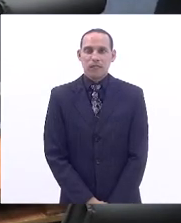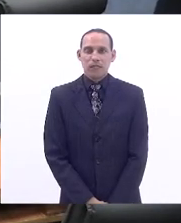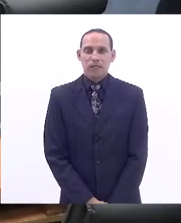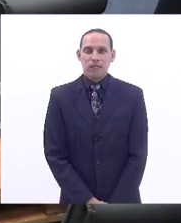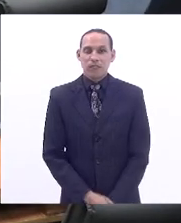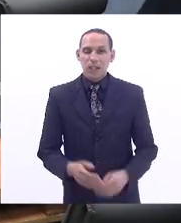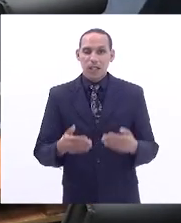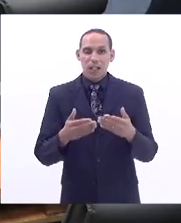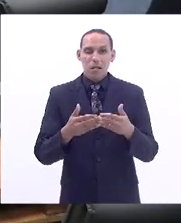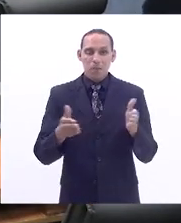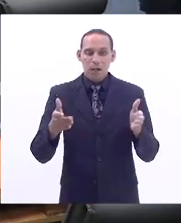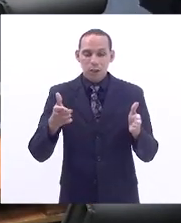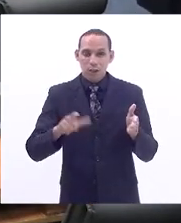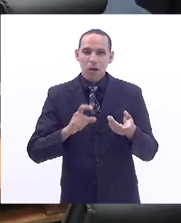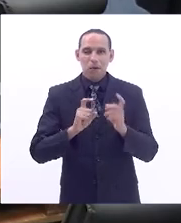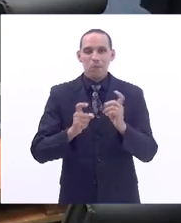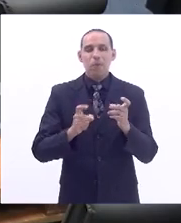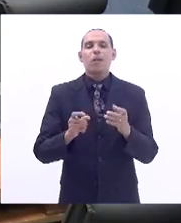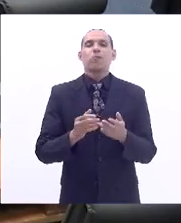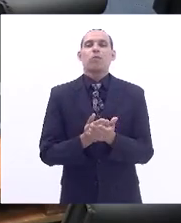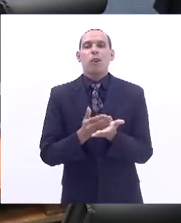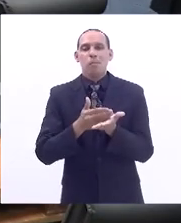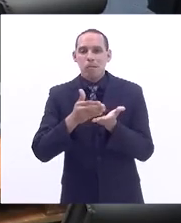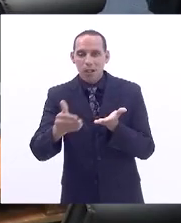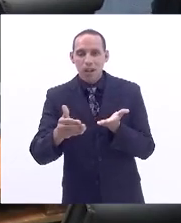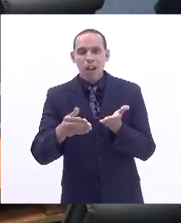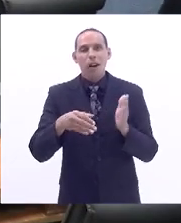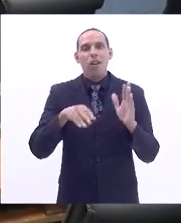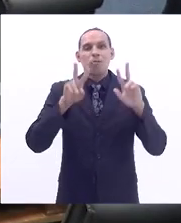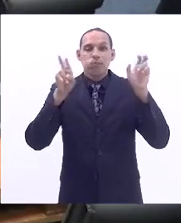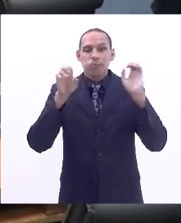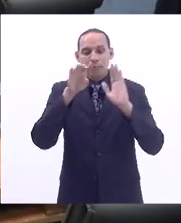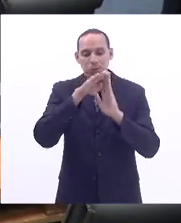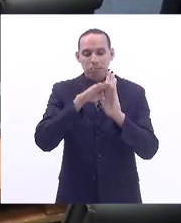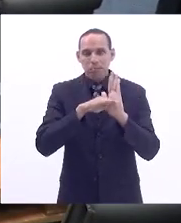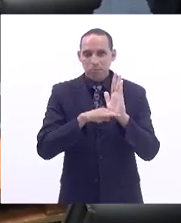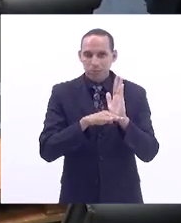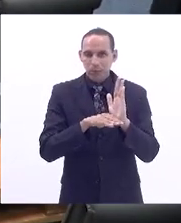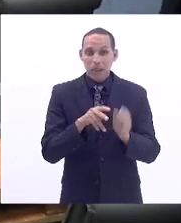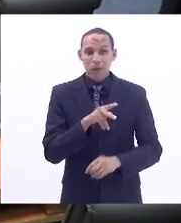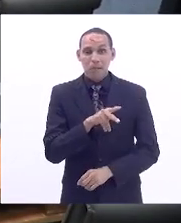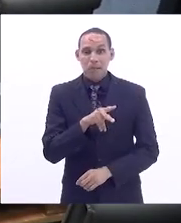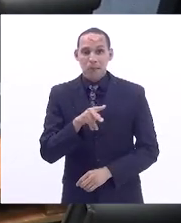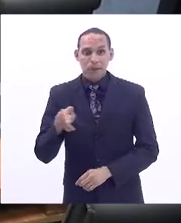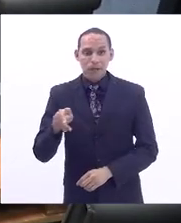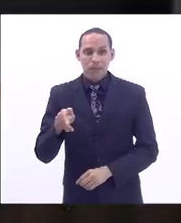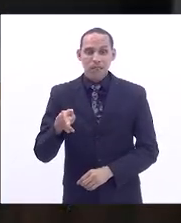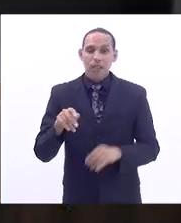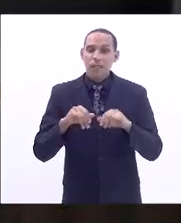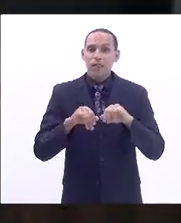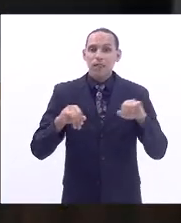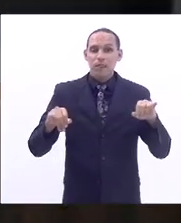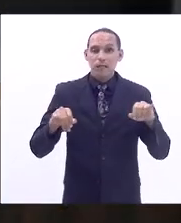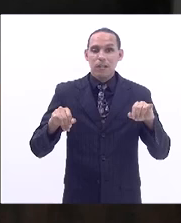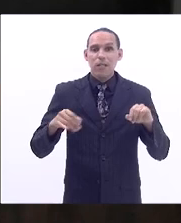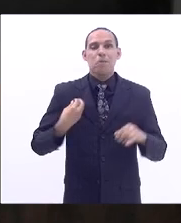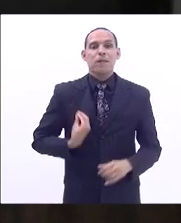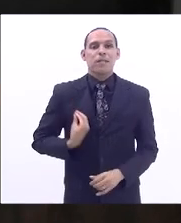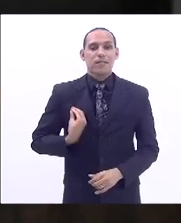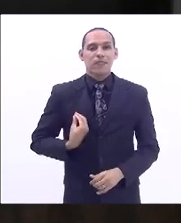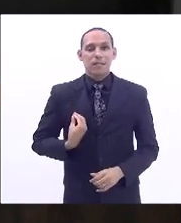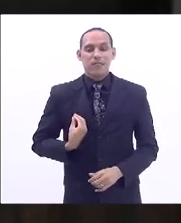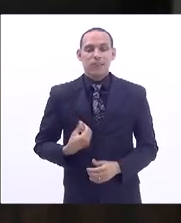e está aberto a sessão passa-se a ordem do dia presidência que anunciar a